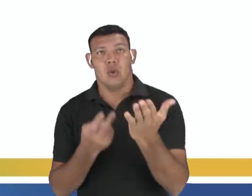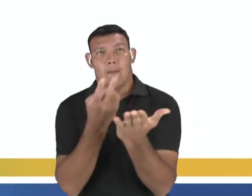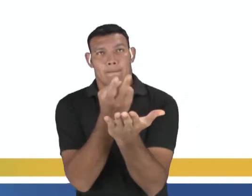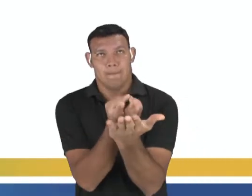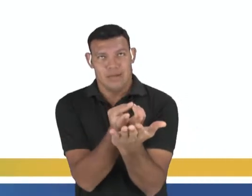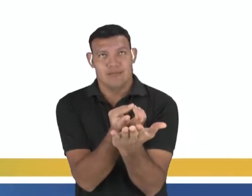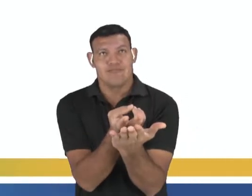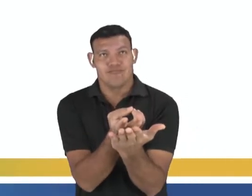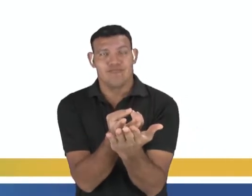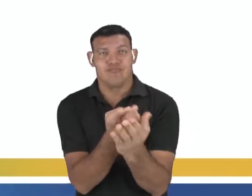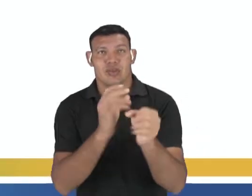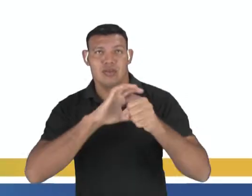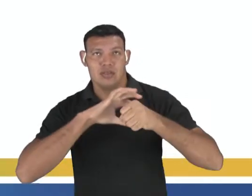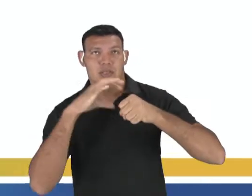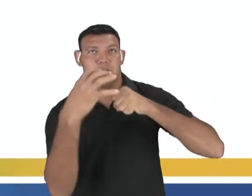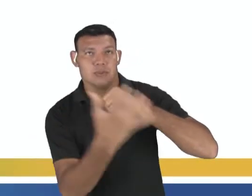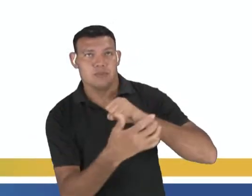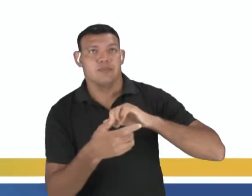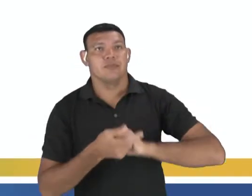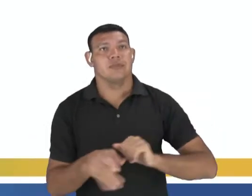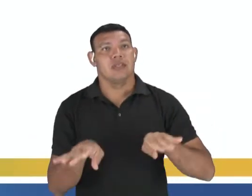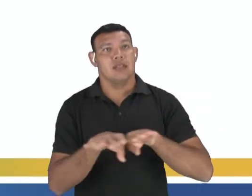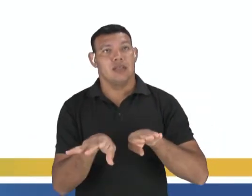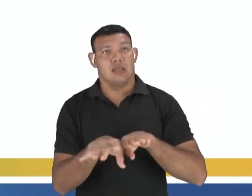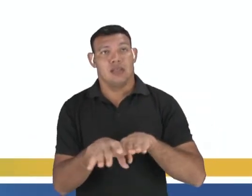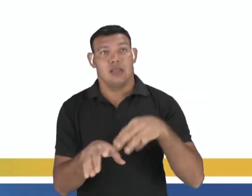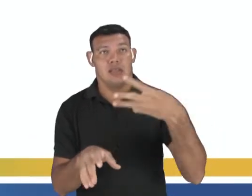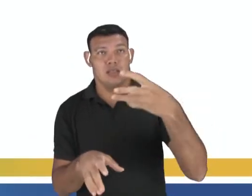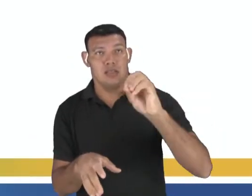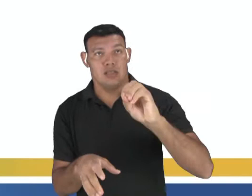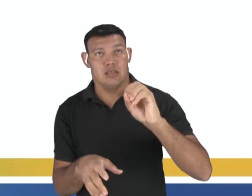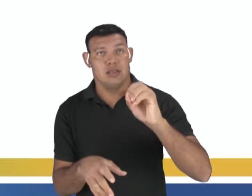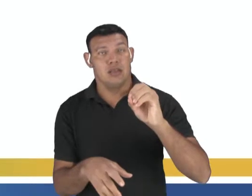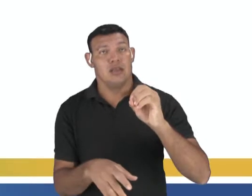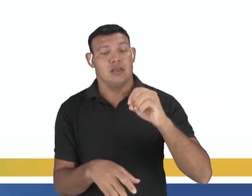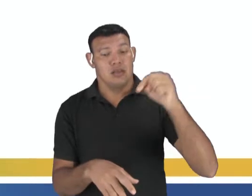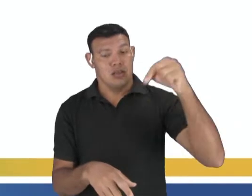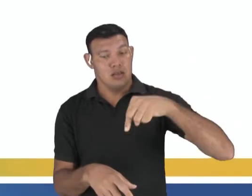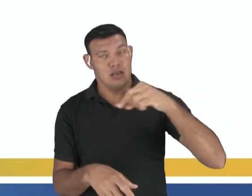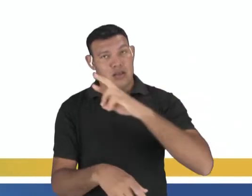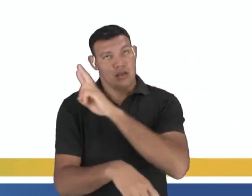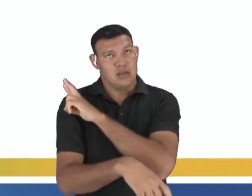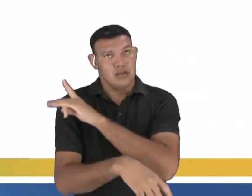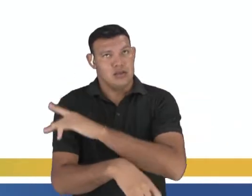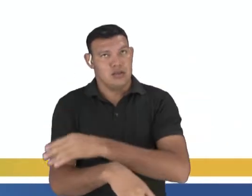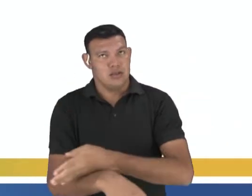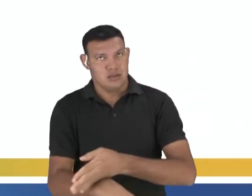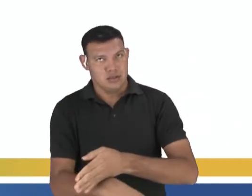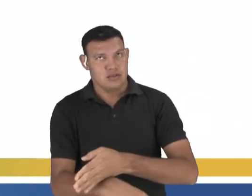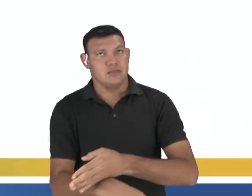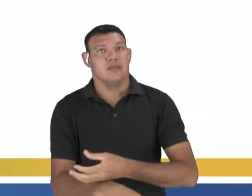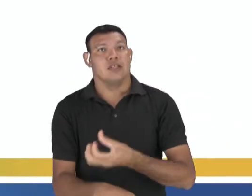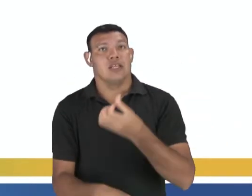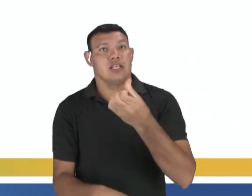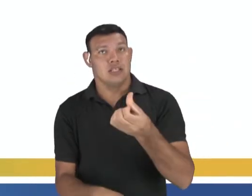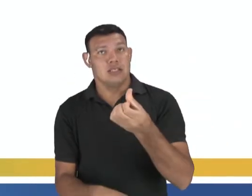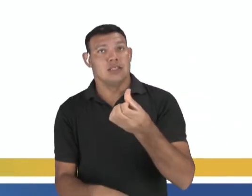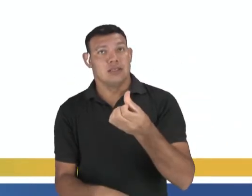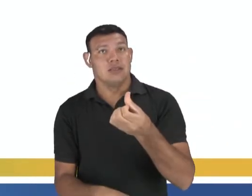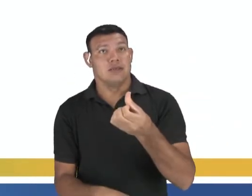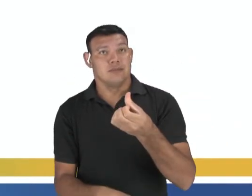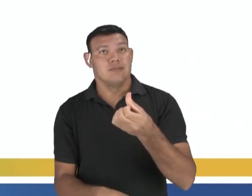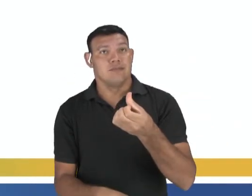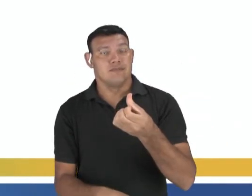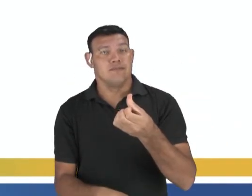são pacientes vindos de Manaus. Um pesquisador da Universidade Federal do Acre está desenvolvendo uma